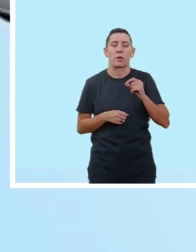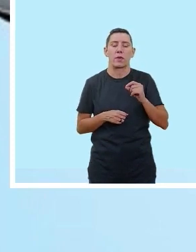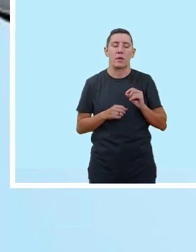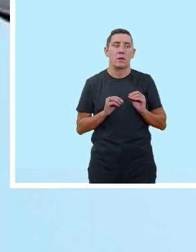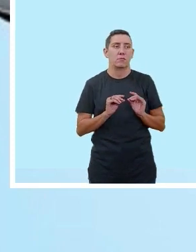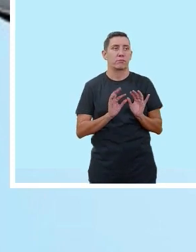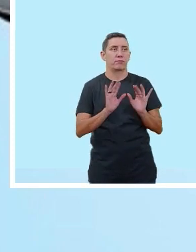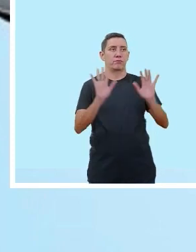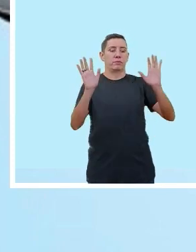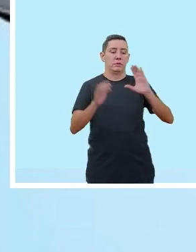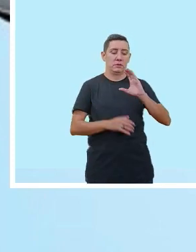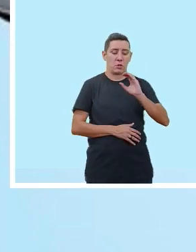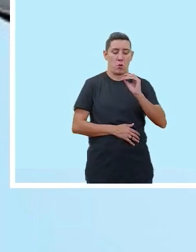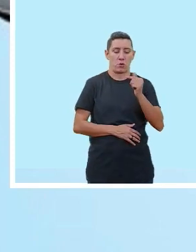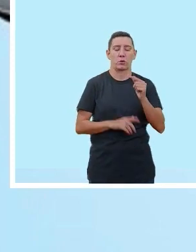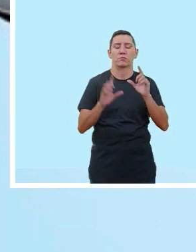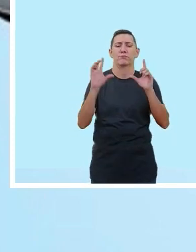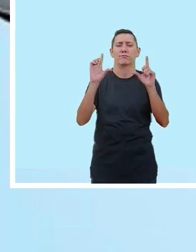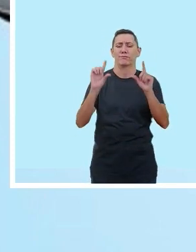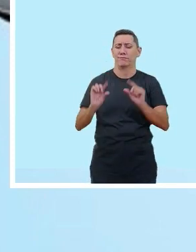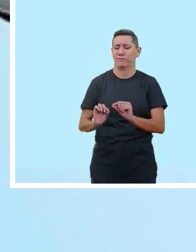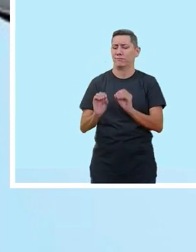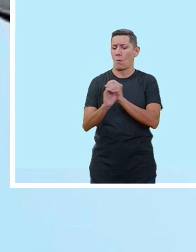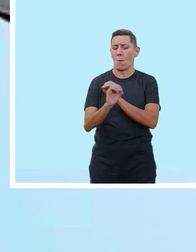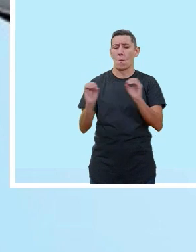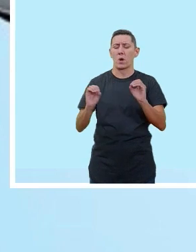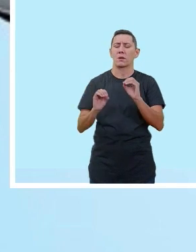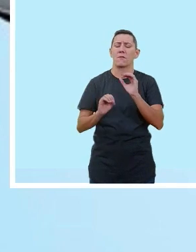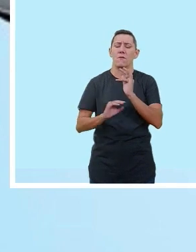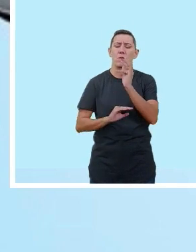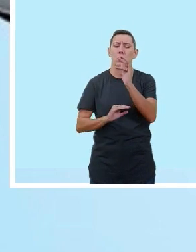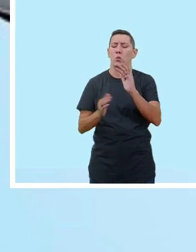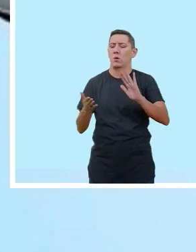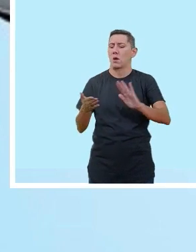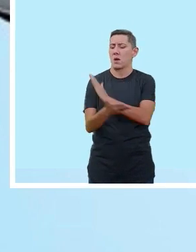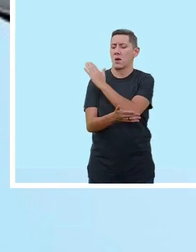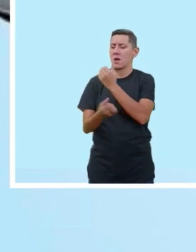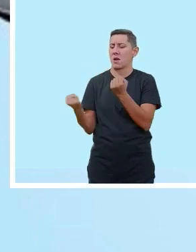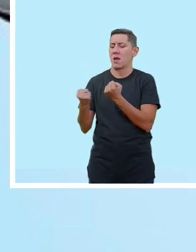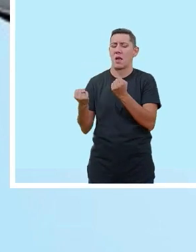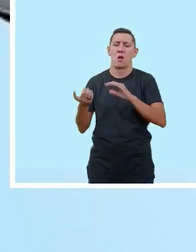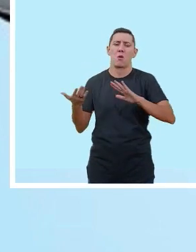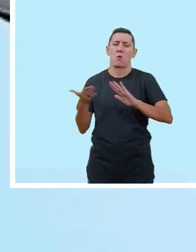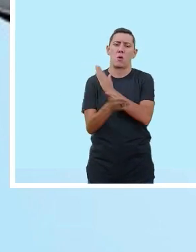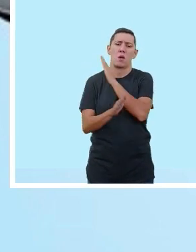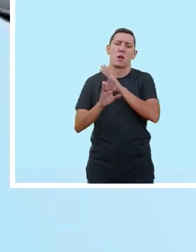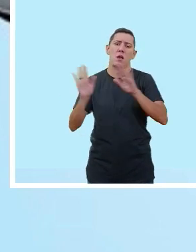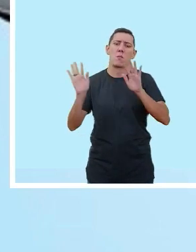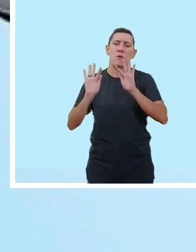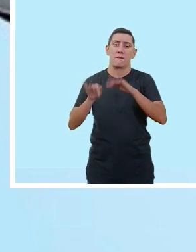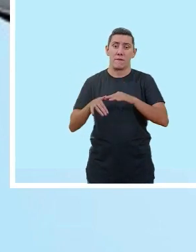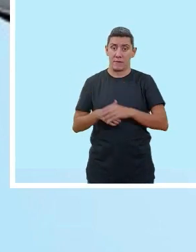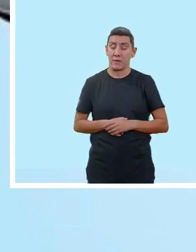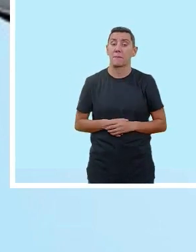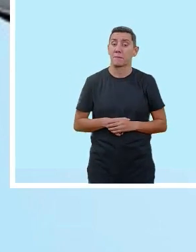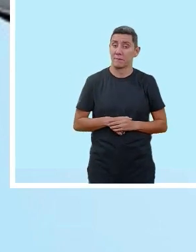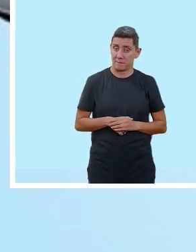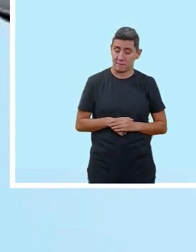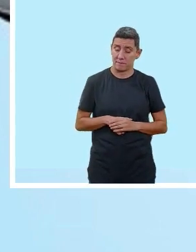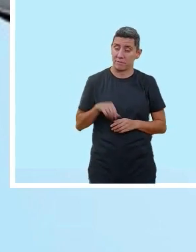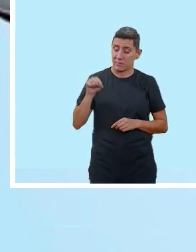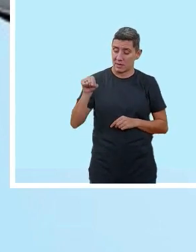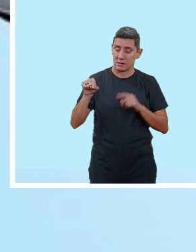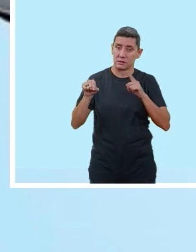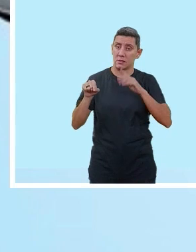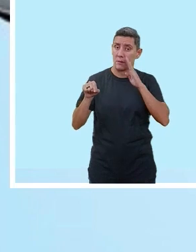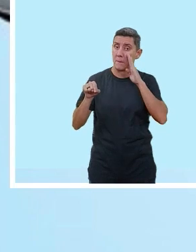e com isso a gente elimina a emissão relacionada a essa atividade. Então, essa é a questão direta, né? Lembra